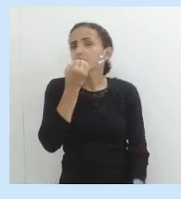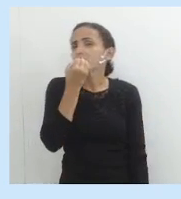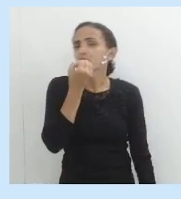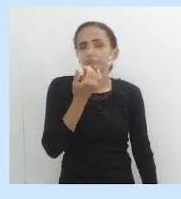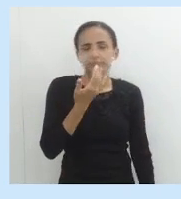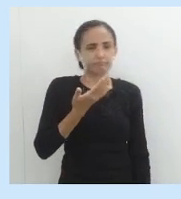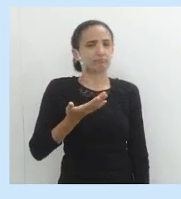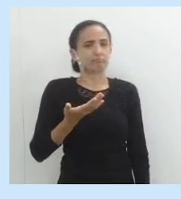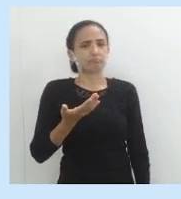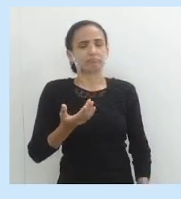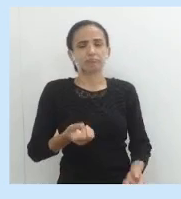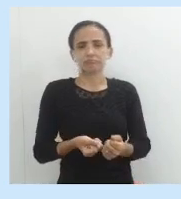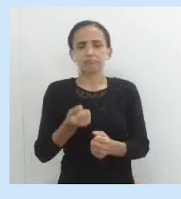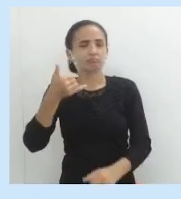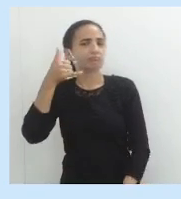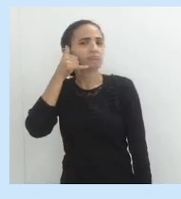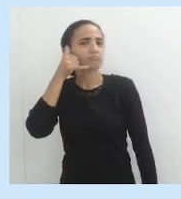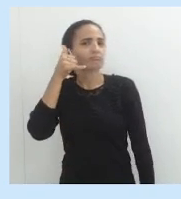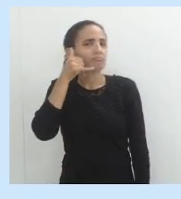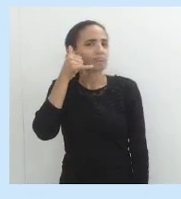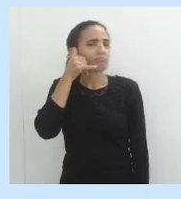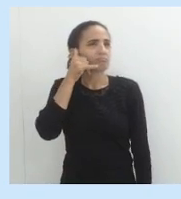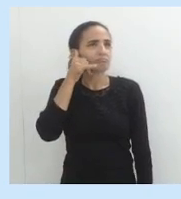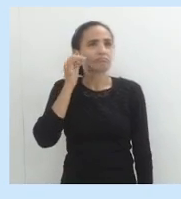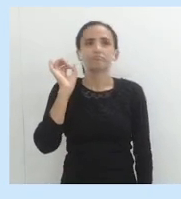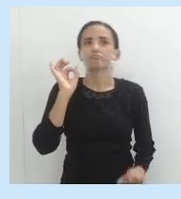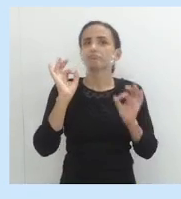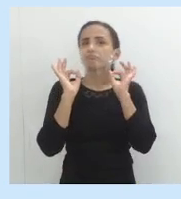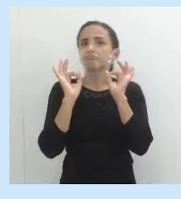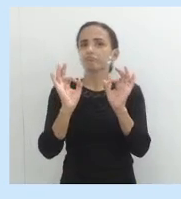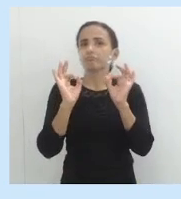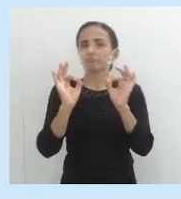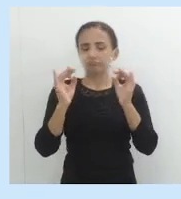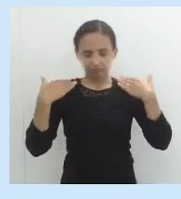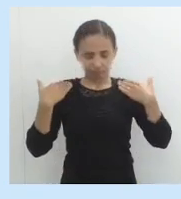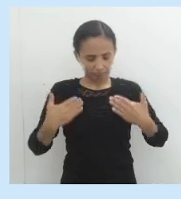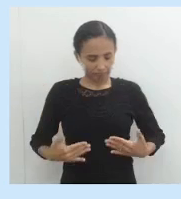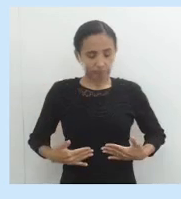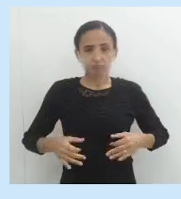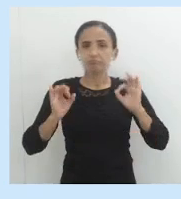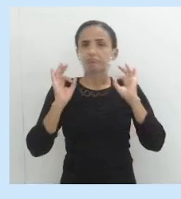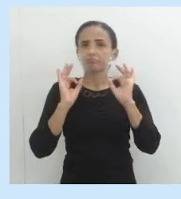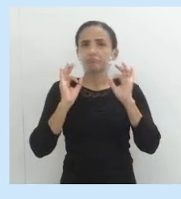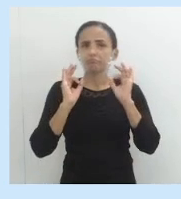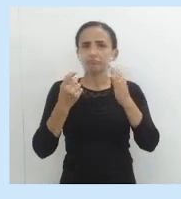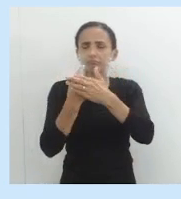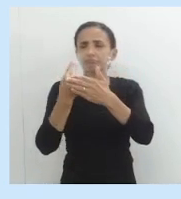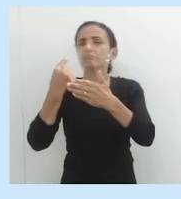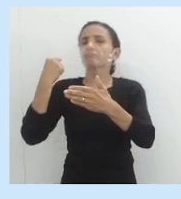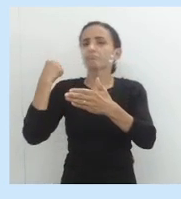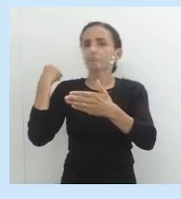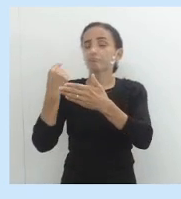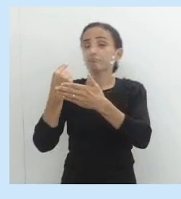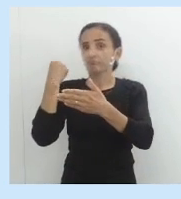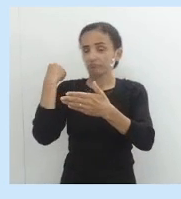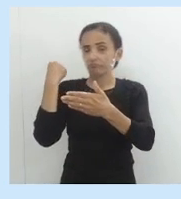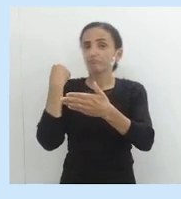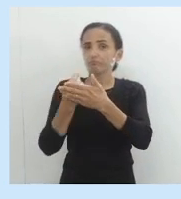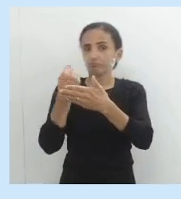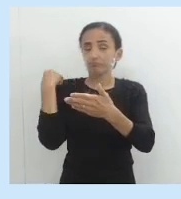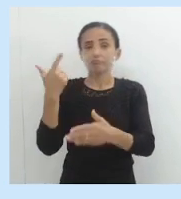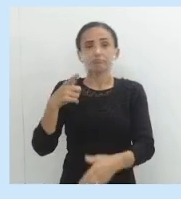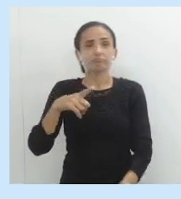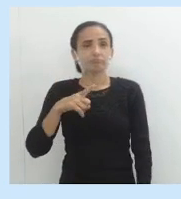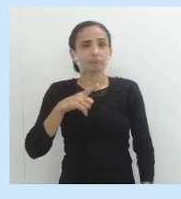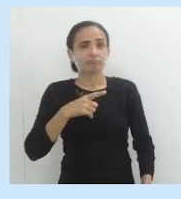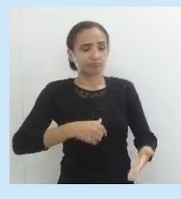um aparelho de celular da última moda, a roupa de tal moda, mas nesse período, ostentação era você ter uma